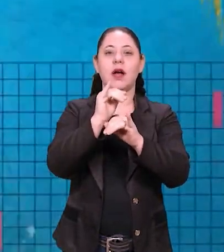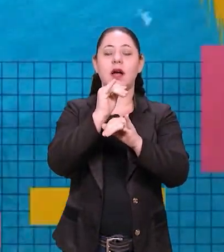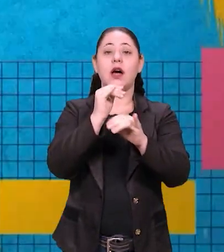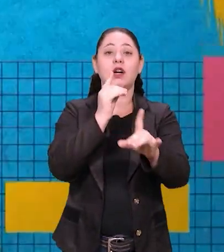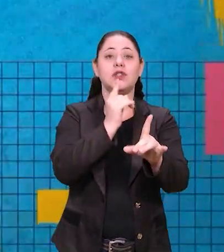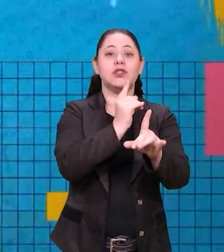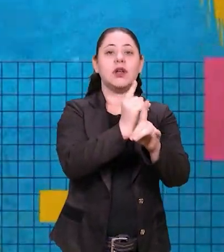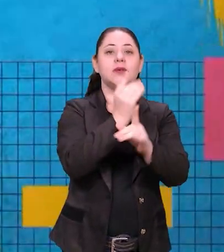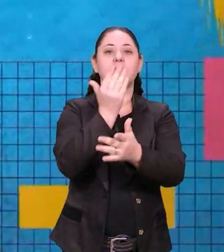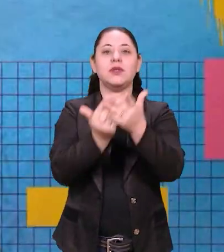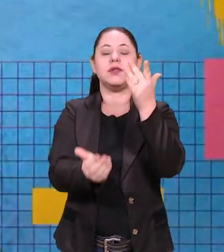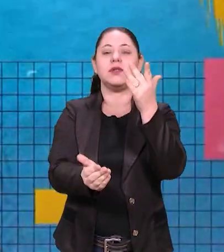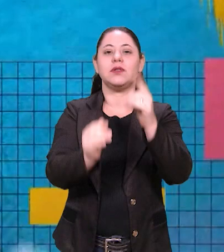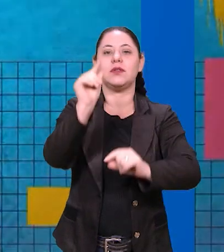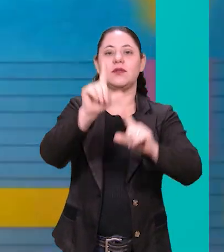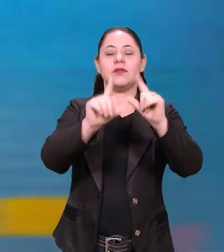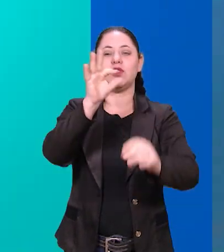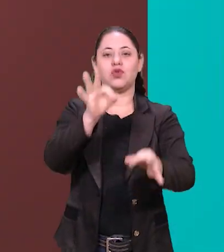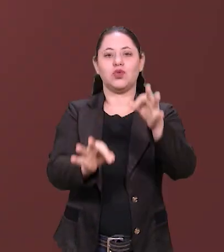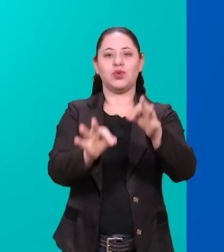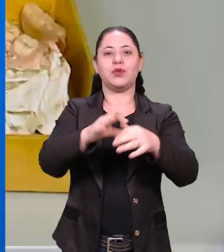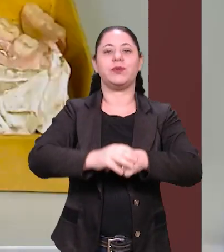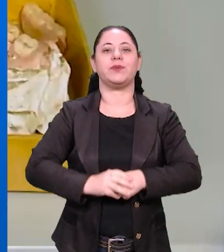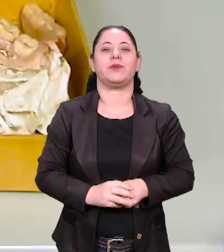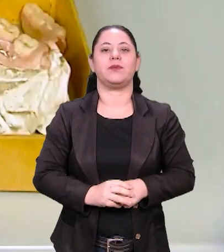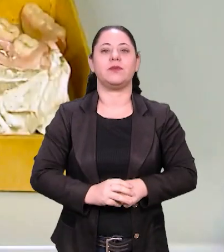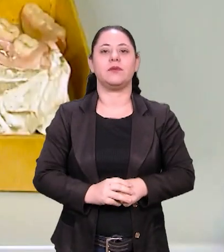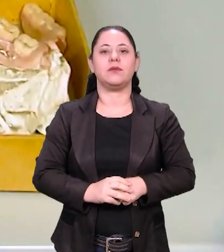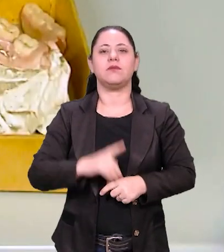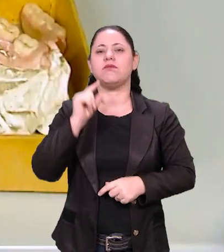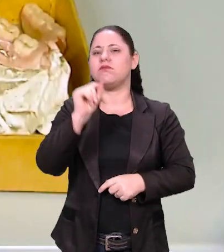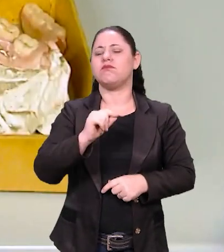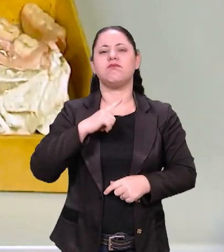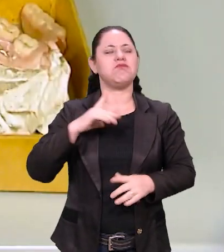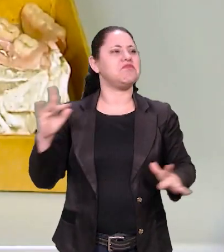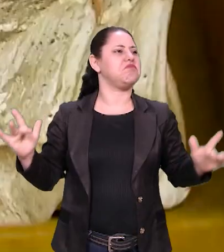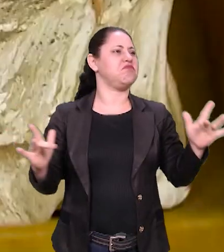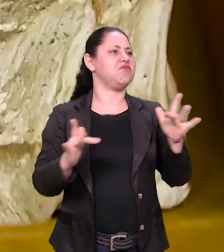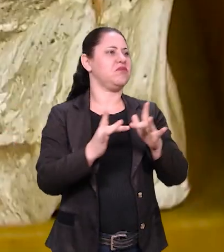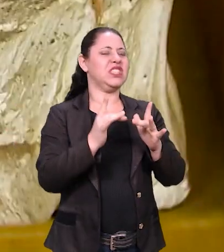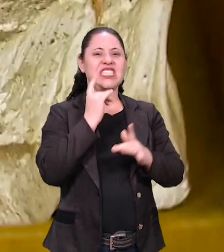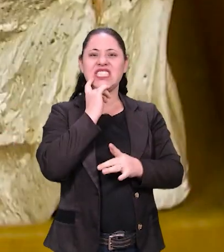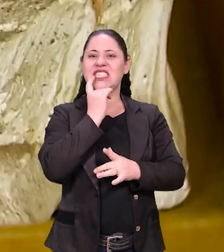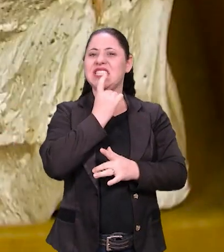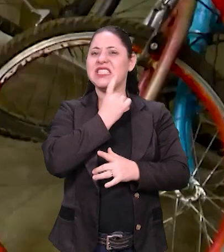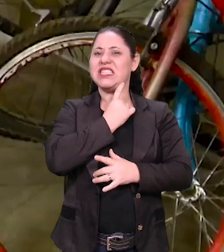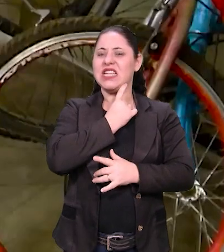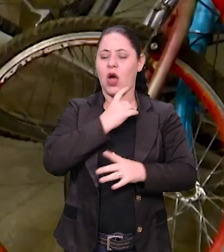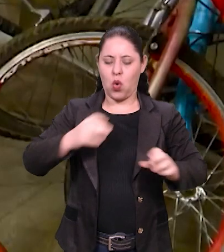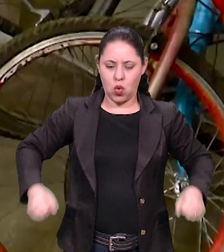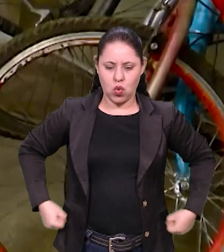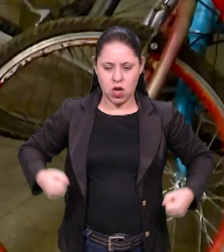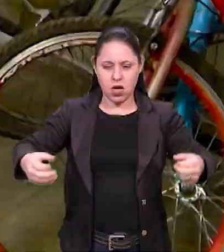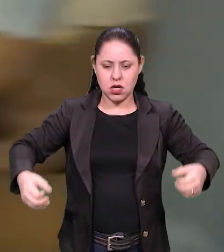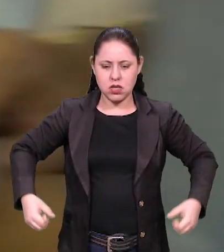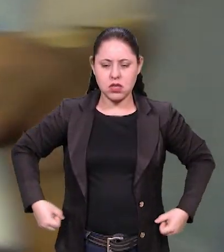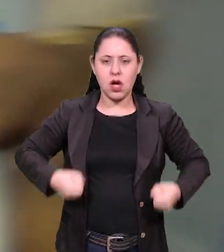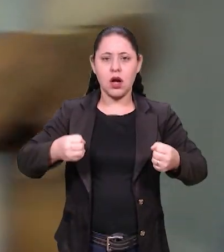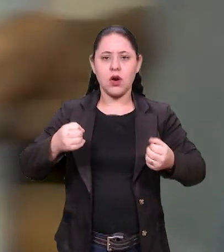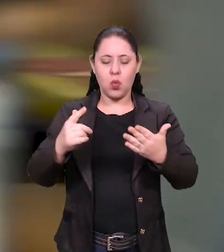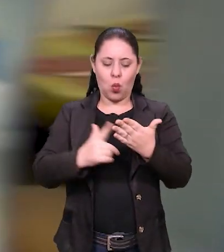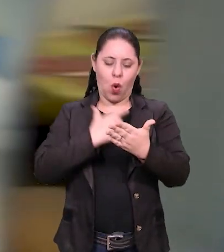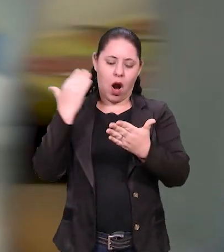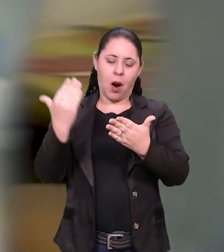e Perdidos, realizado pela TV Justiça. O que tem em comum uma dentadura, uma cadeira de rodas e